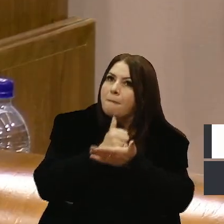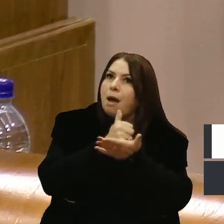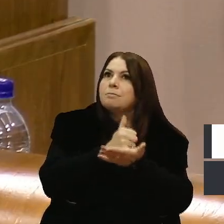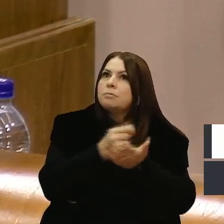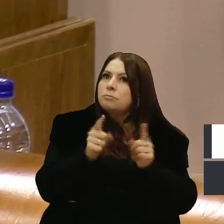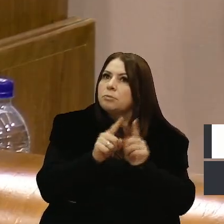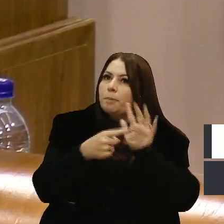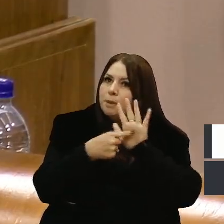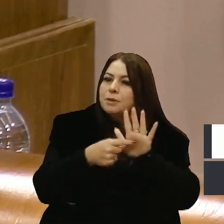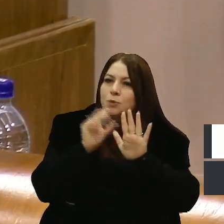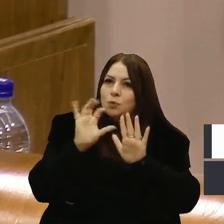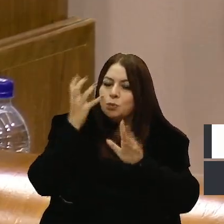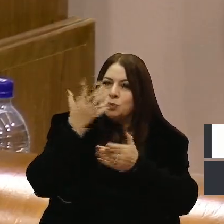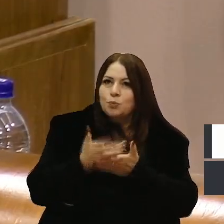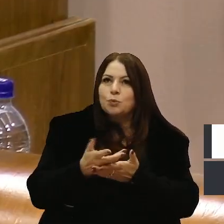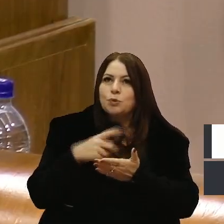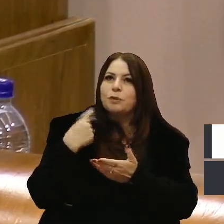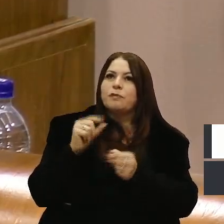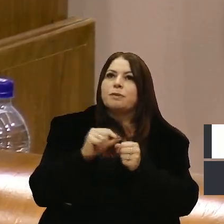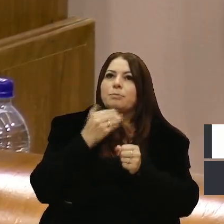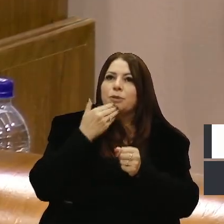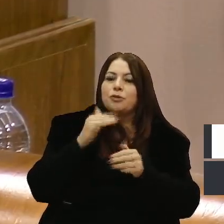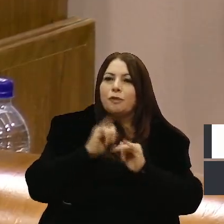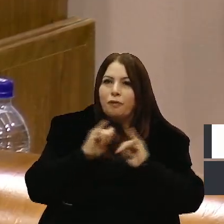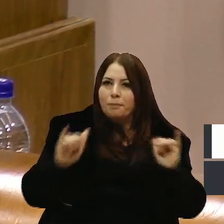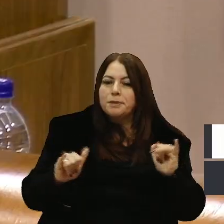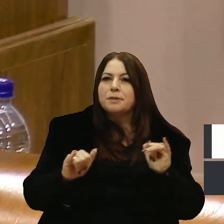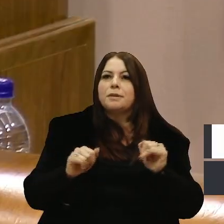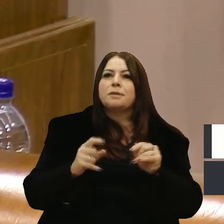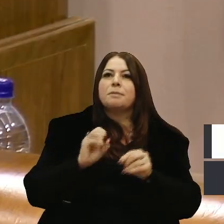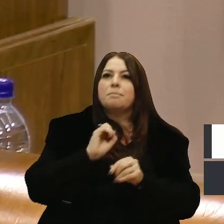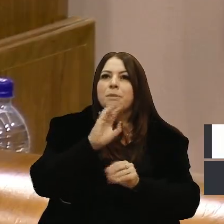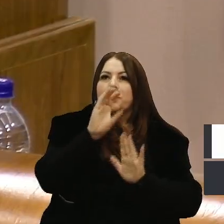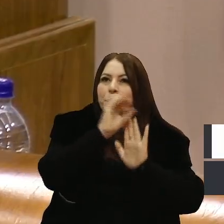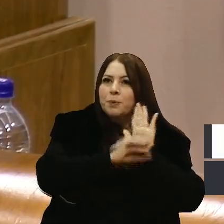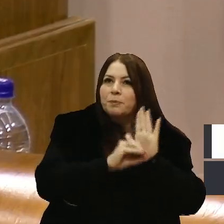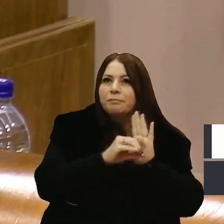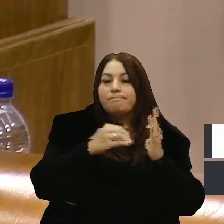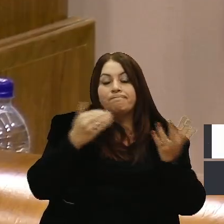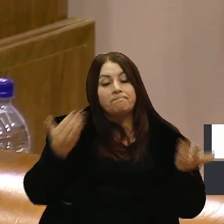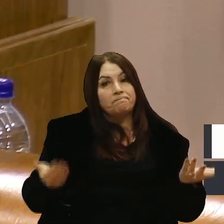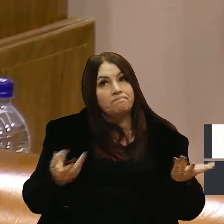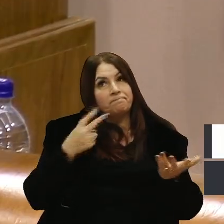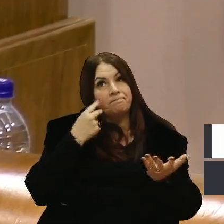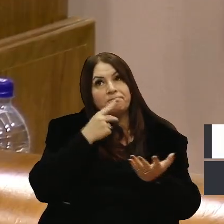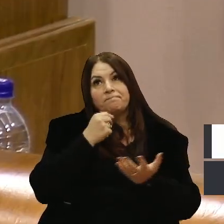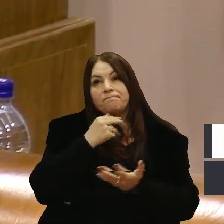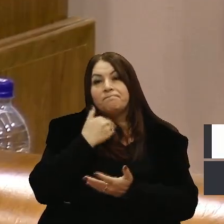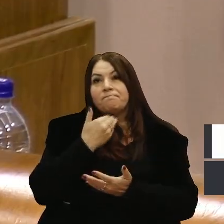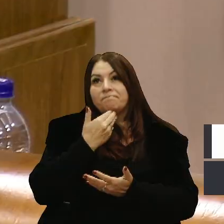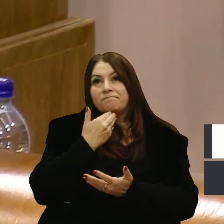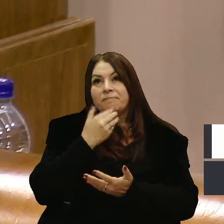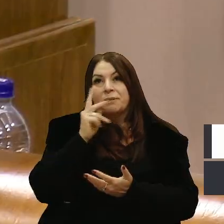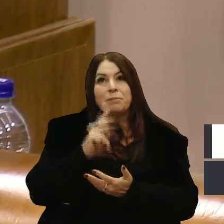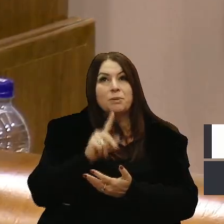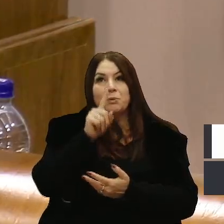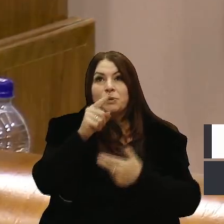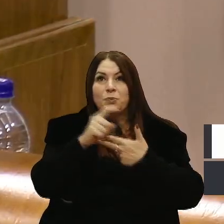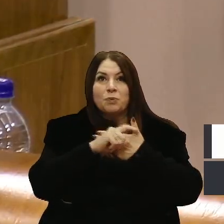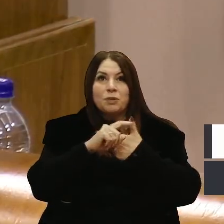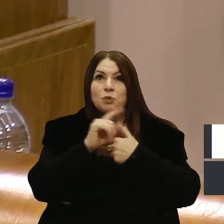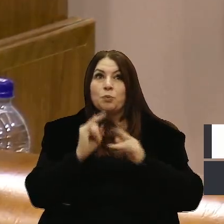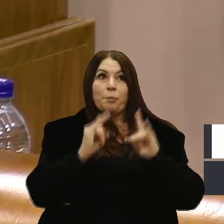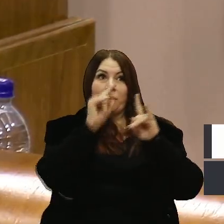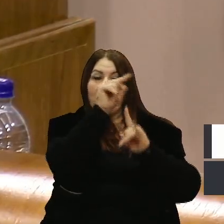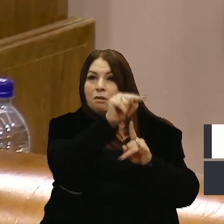a gente apresenta a solução, a gente faz pedido de informação, a gente manda ofício. Então, vereador João, não adianta o pessoal lá do executivo do outro prédio